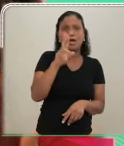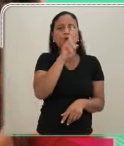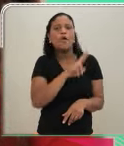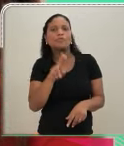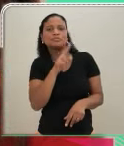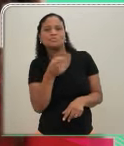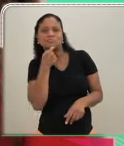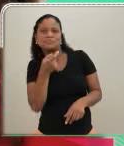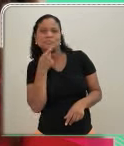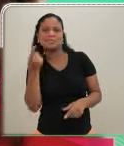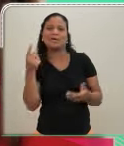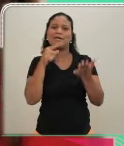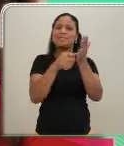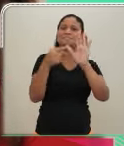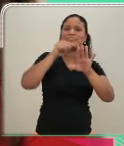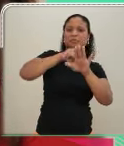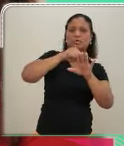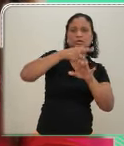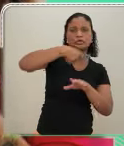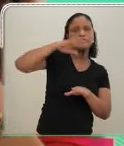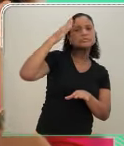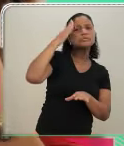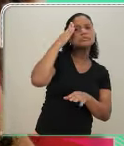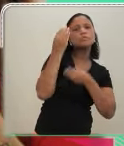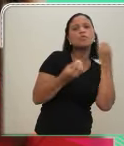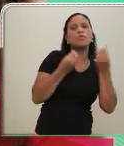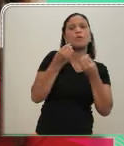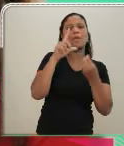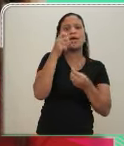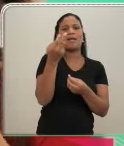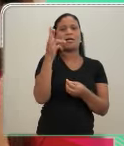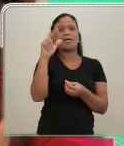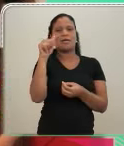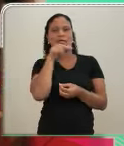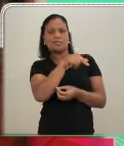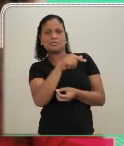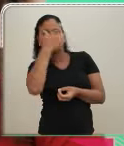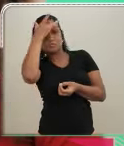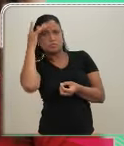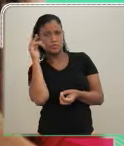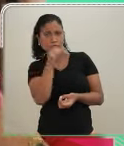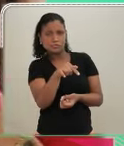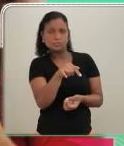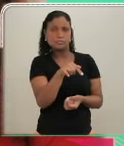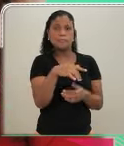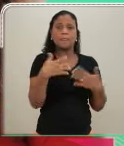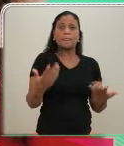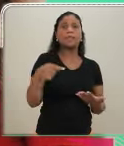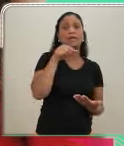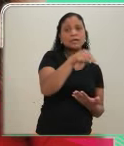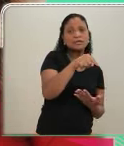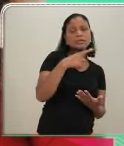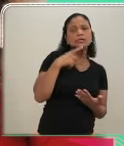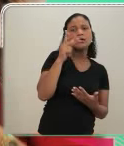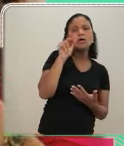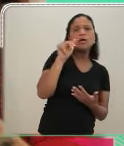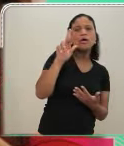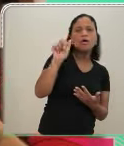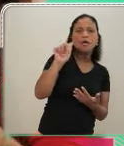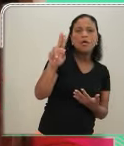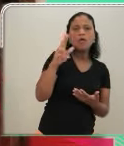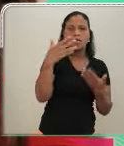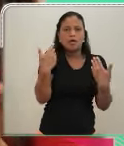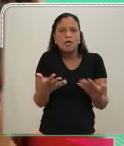uma metáfora, entende tudo ao pé da letra, aquela pessoa literal, ingênua de certa forma. Esse grau mais leve